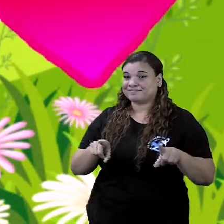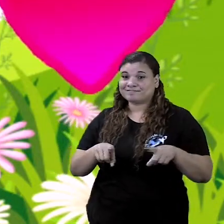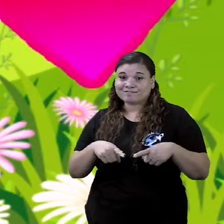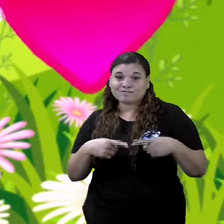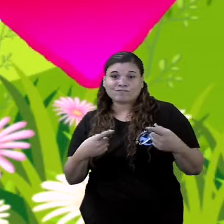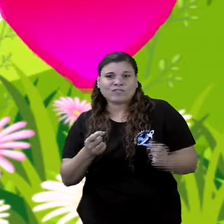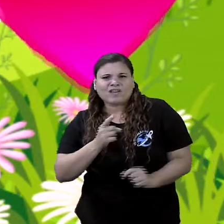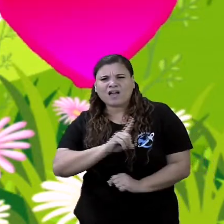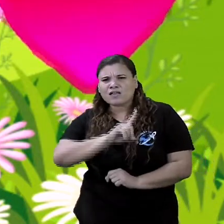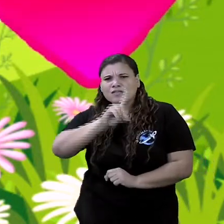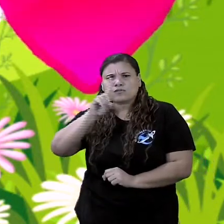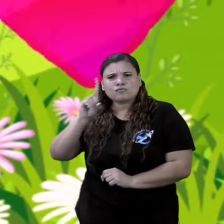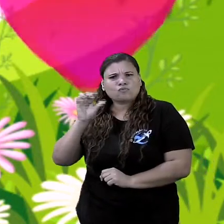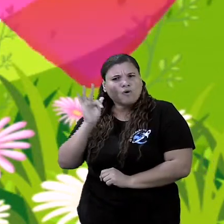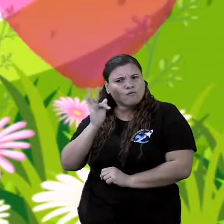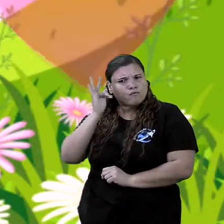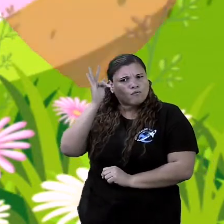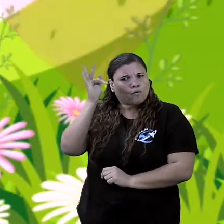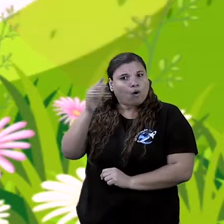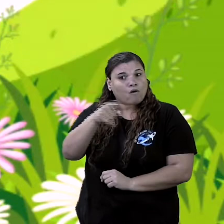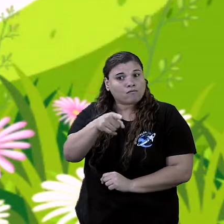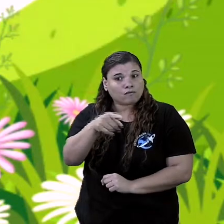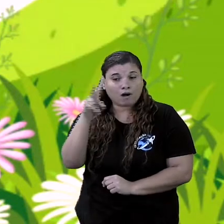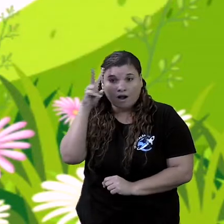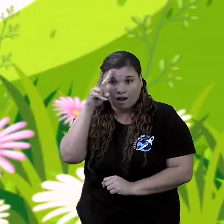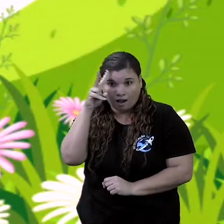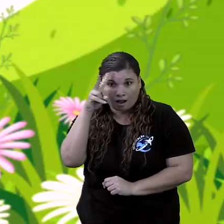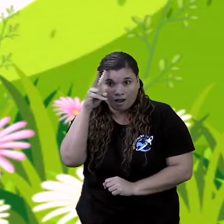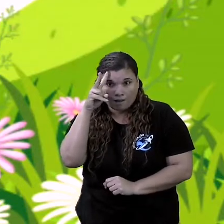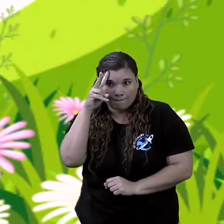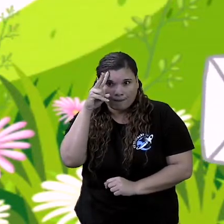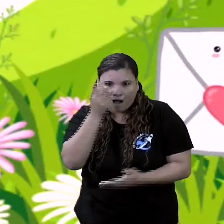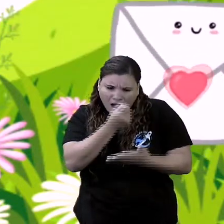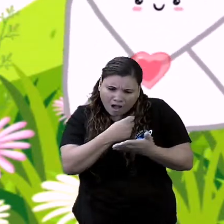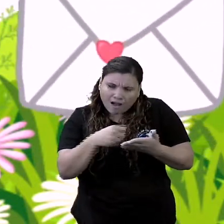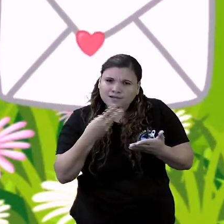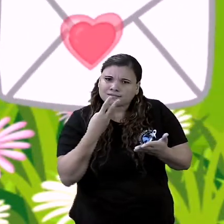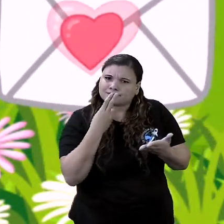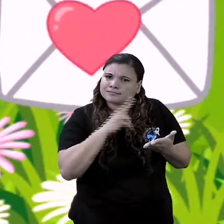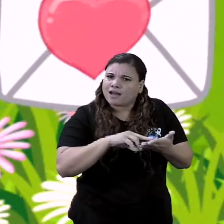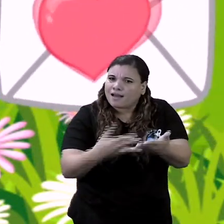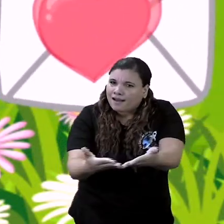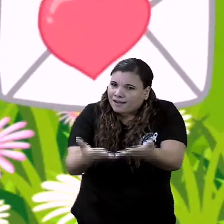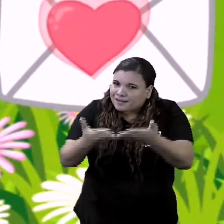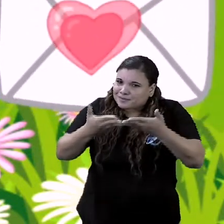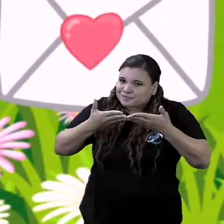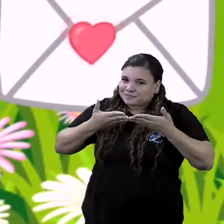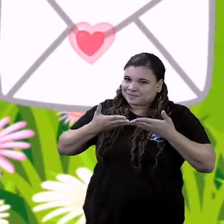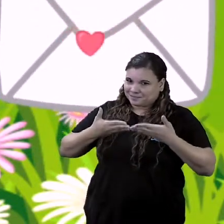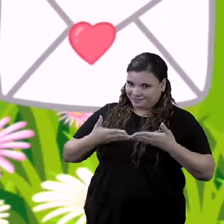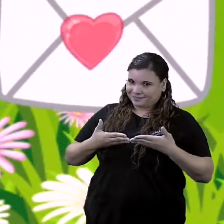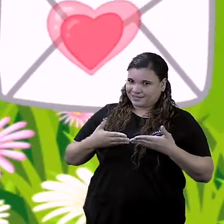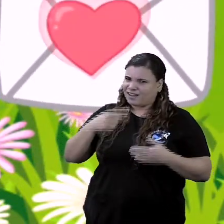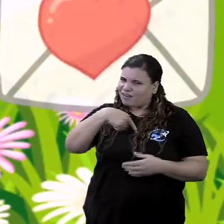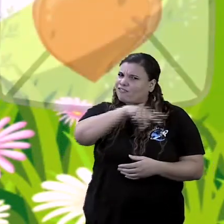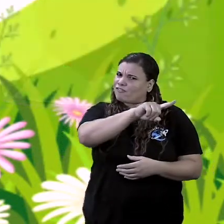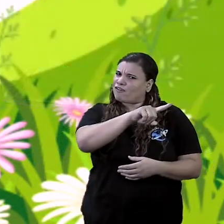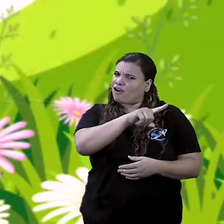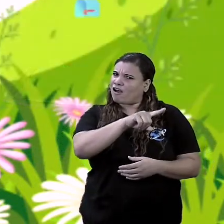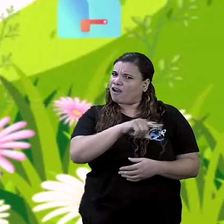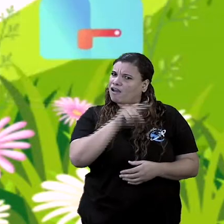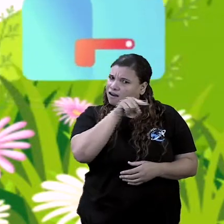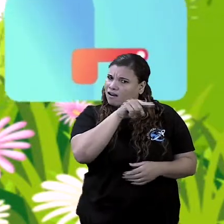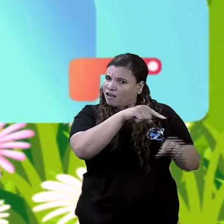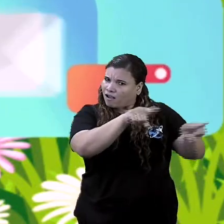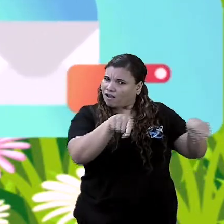Se um dia você se lembrar, escreva uma carta pra mim. Bote logo